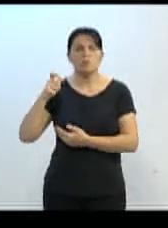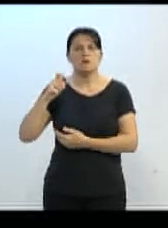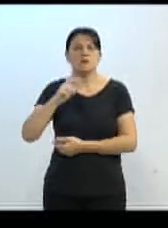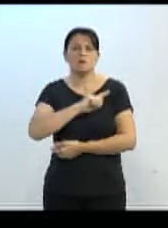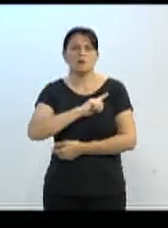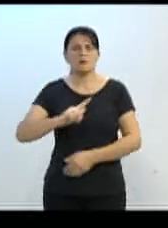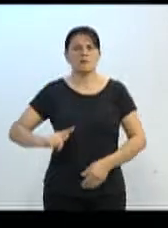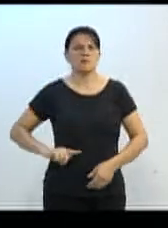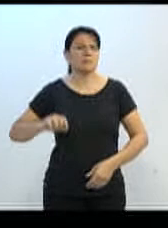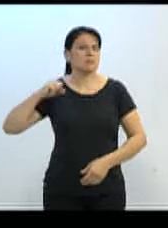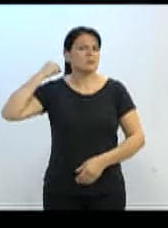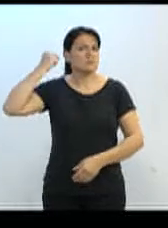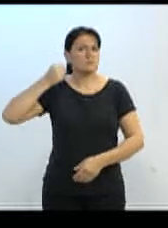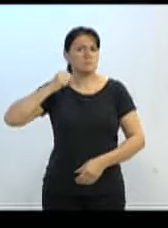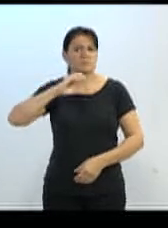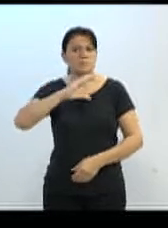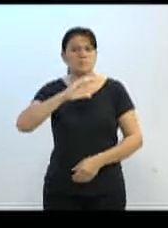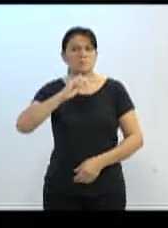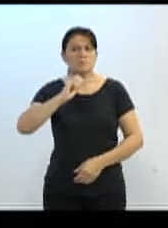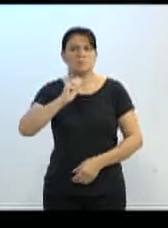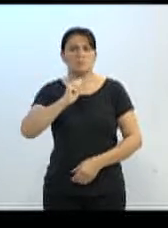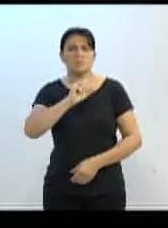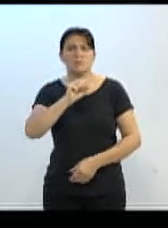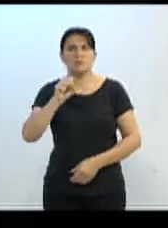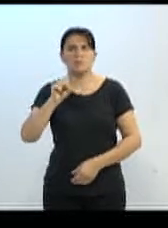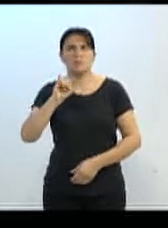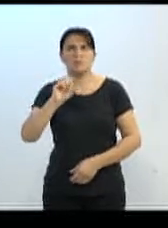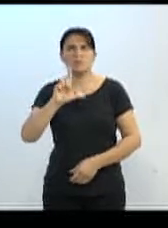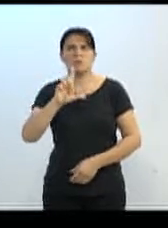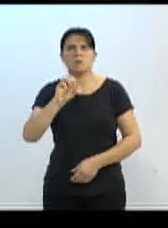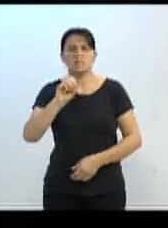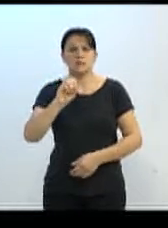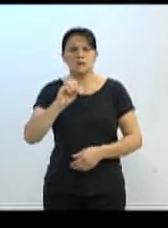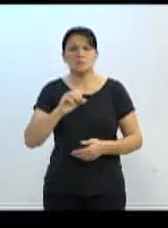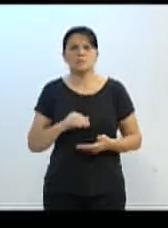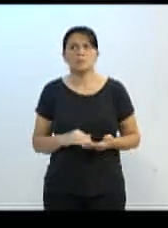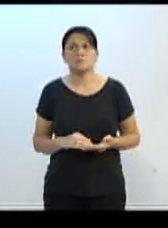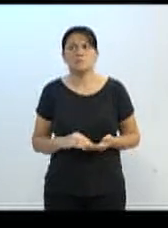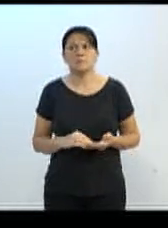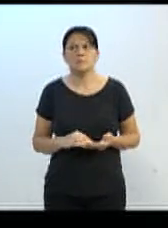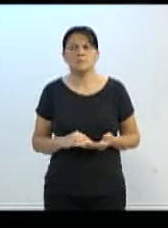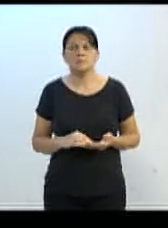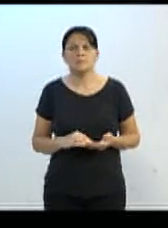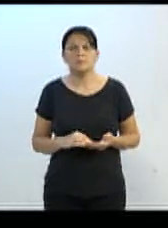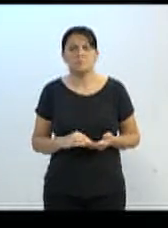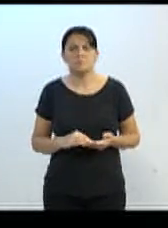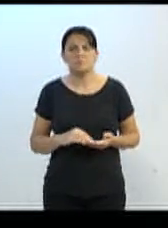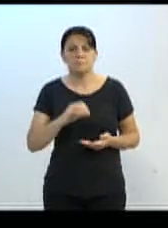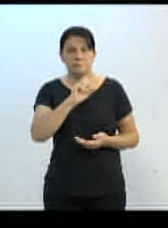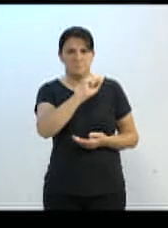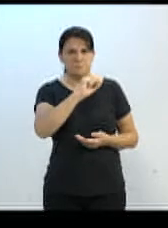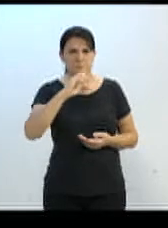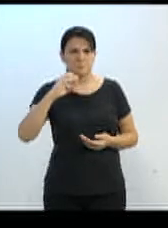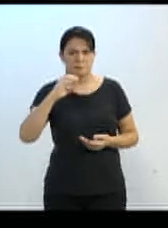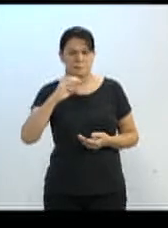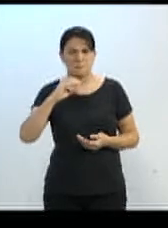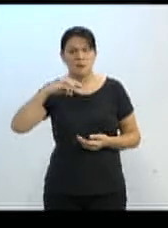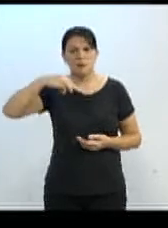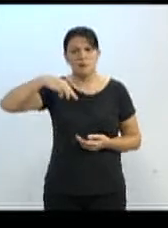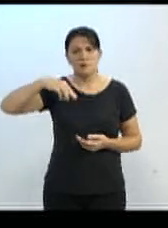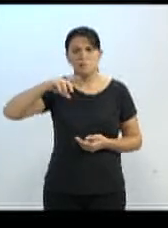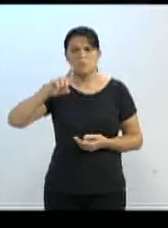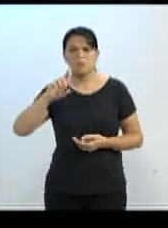Senador casildo maldaner ler é de Santa Catarina cassildo maldaner no IMDB